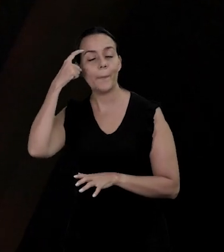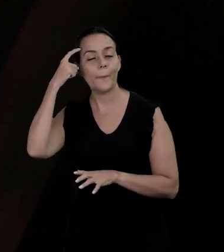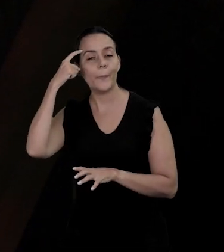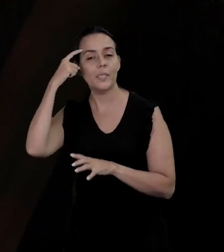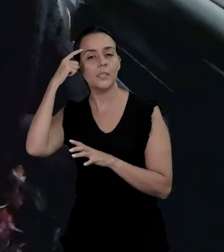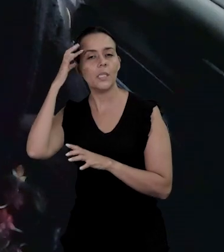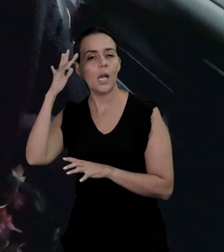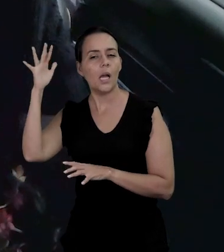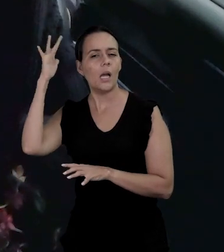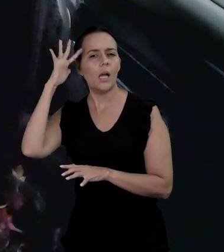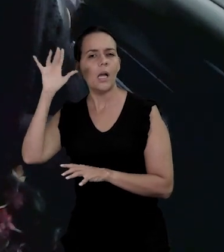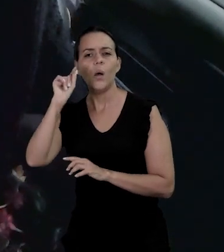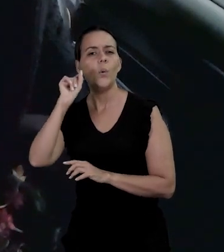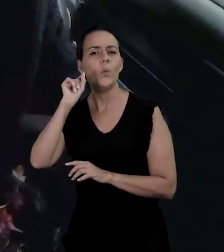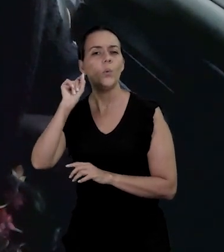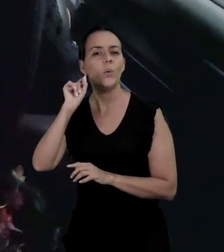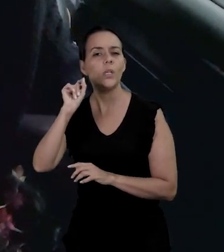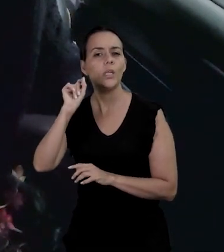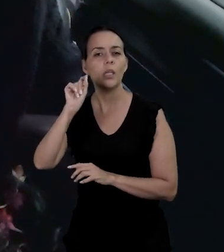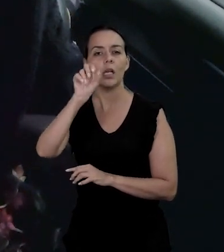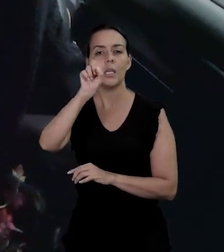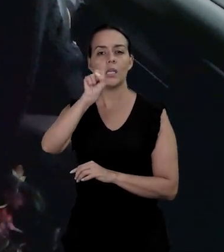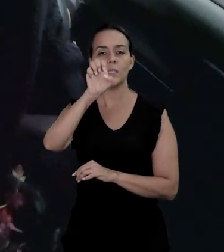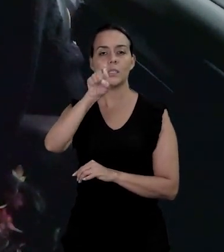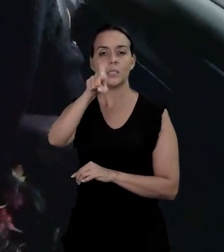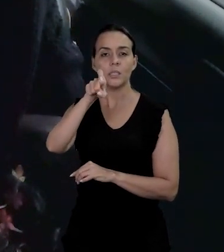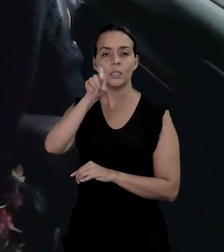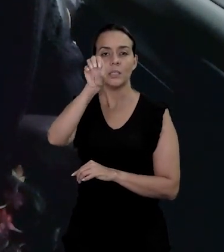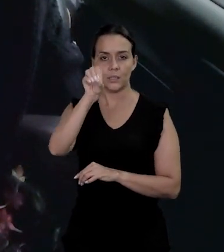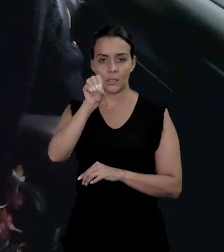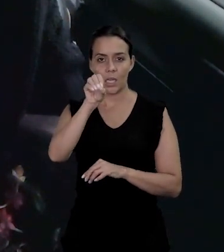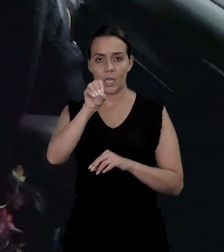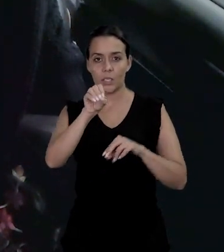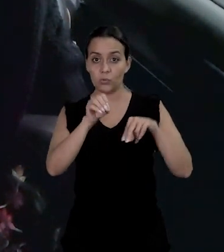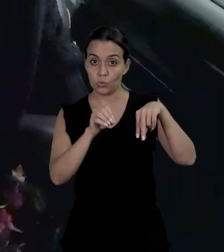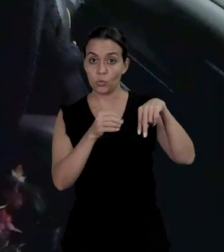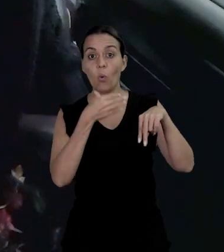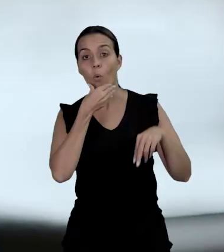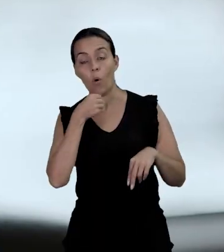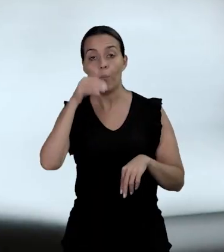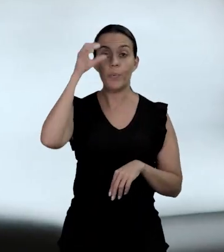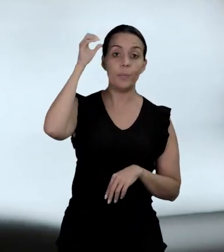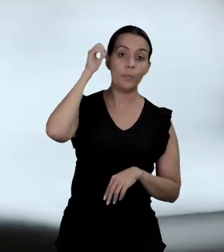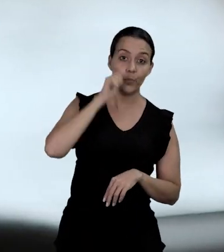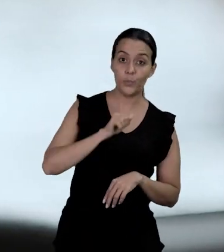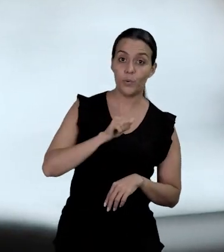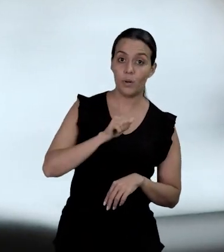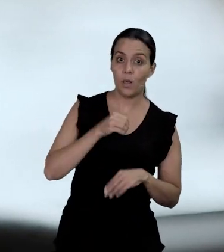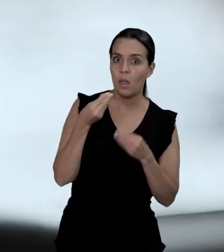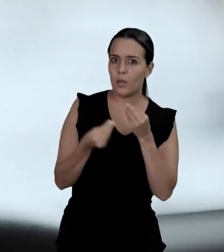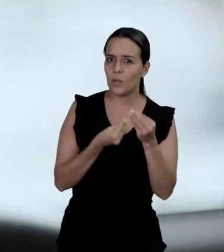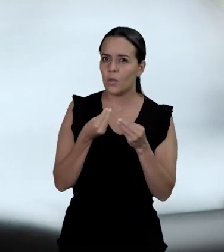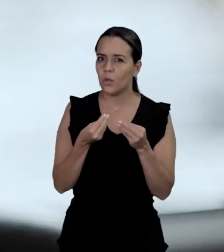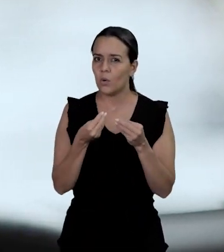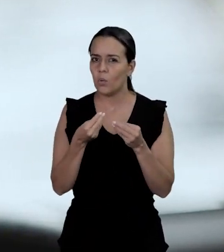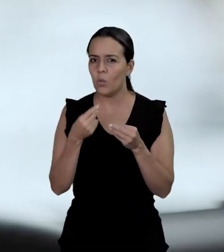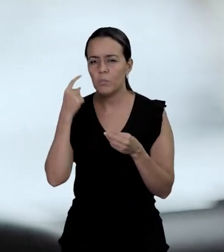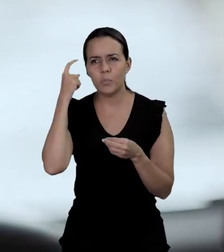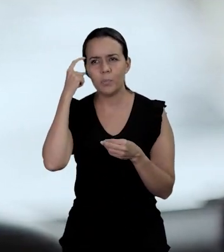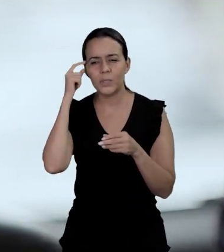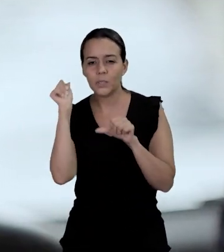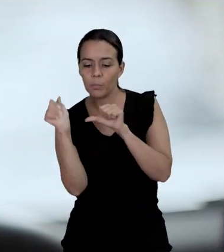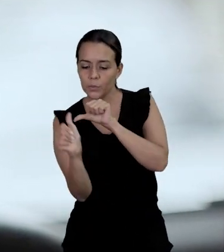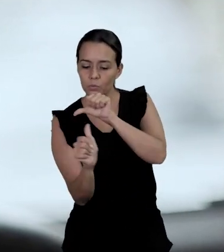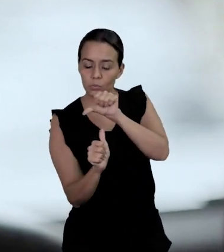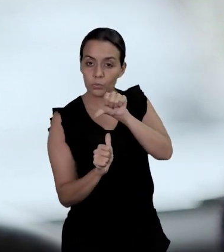na ideia da inteligibilidade do humano estar ligado com a noção de sexo e que transpassar